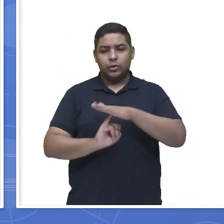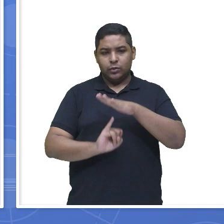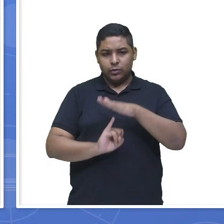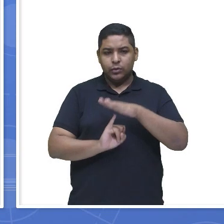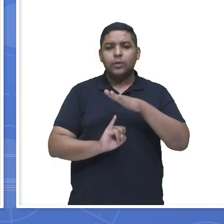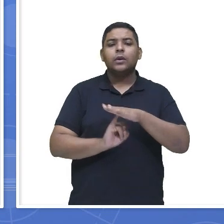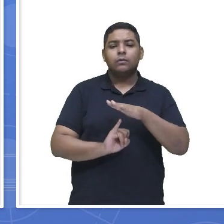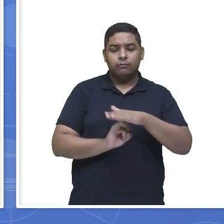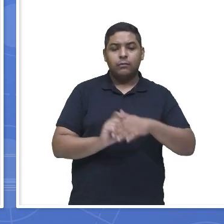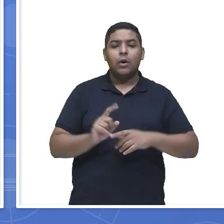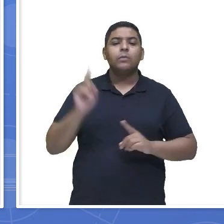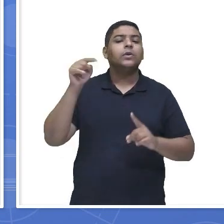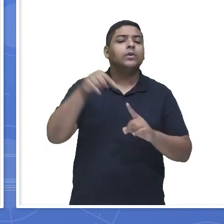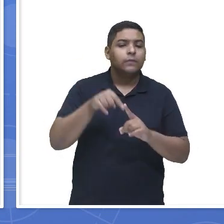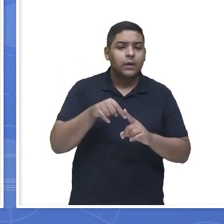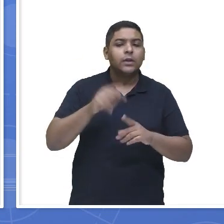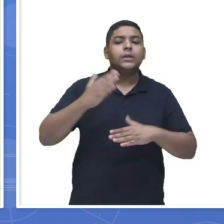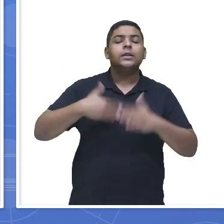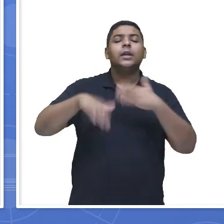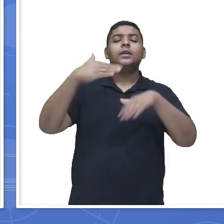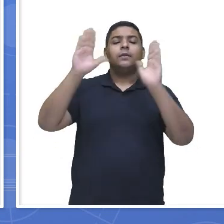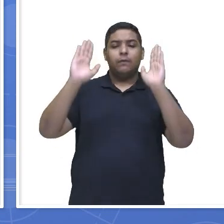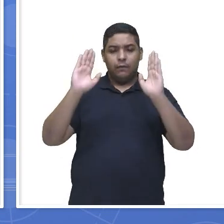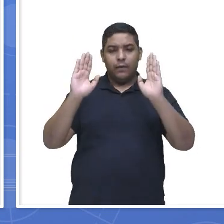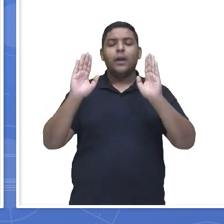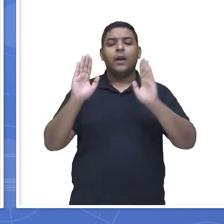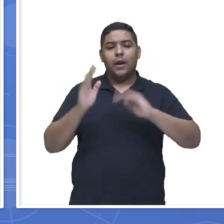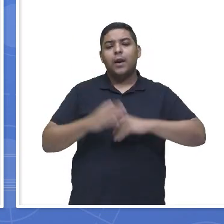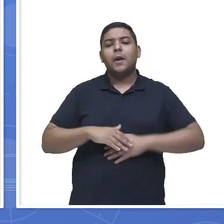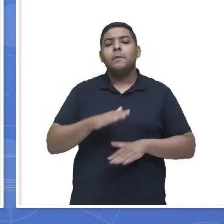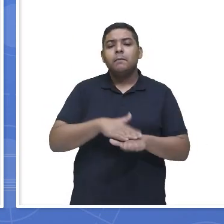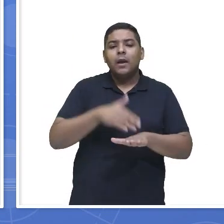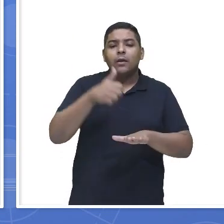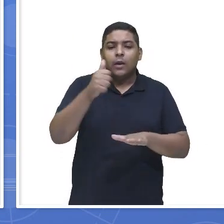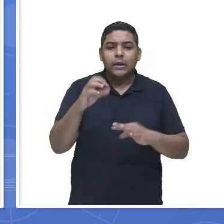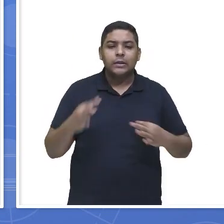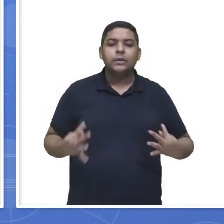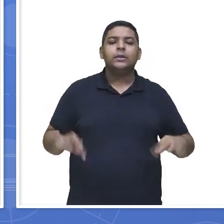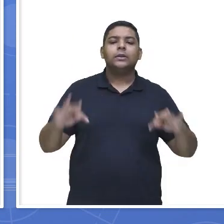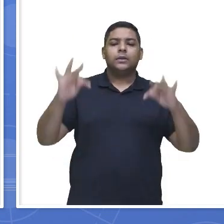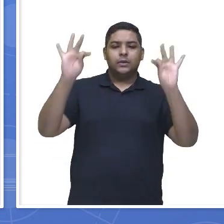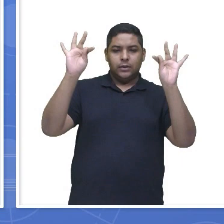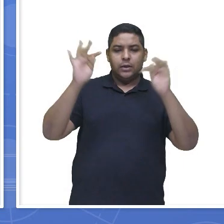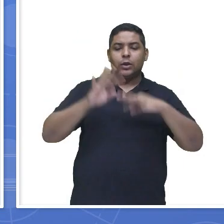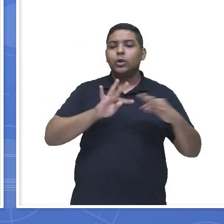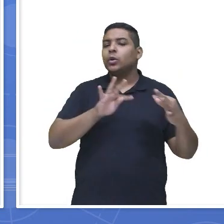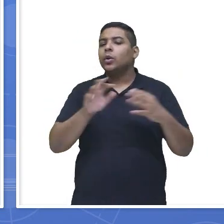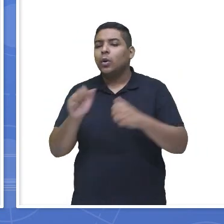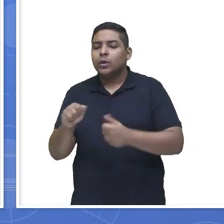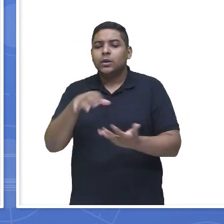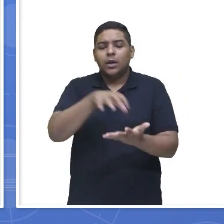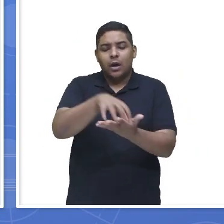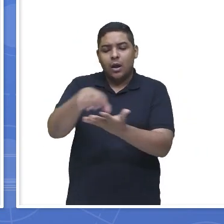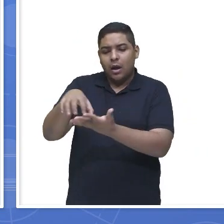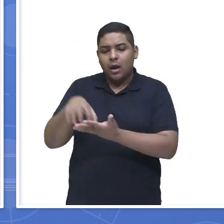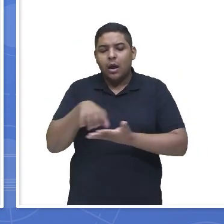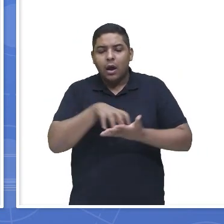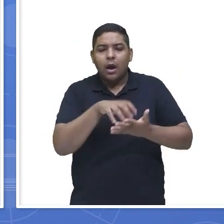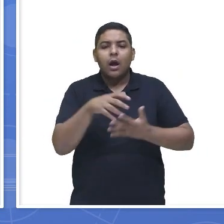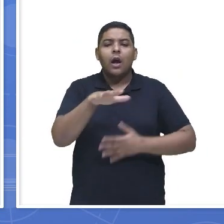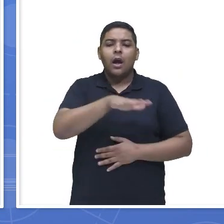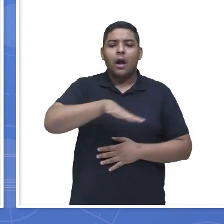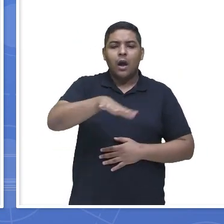e institucional, com o objetivo de quê? De desenvolver e melhorar tecnologicamente todos os